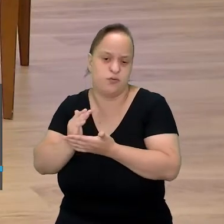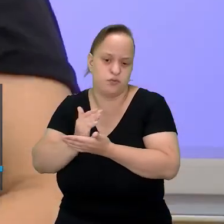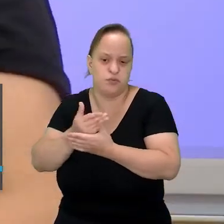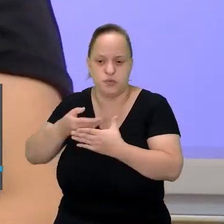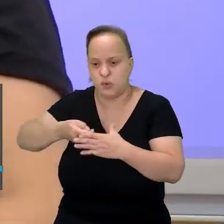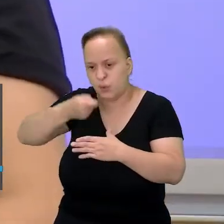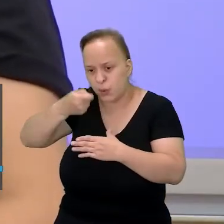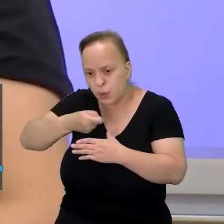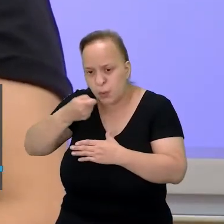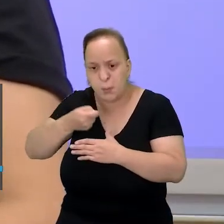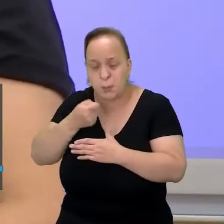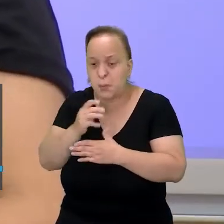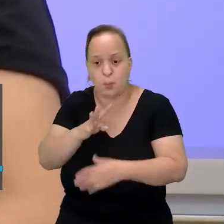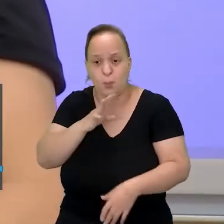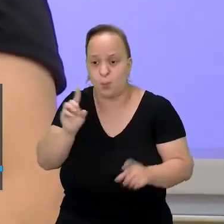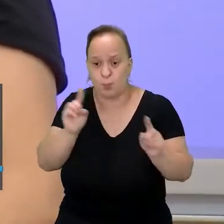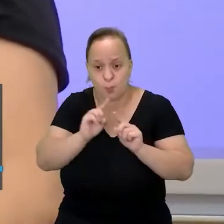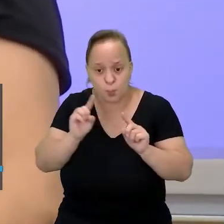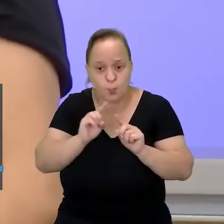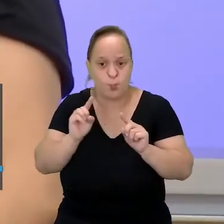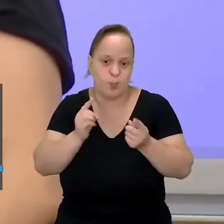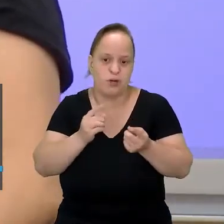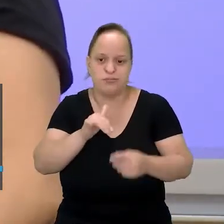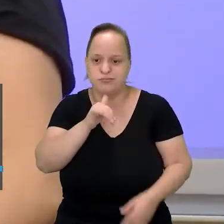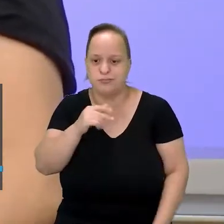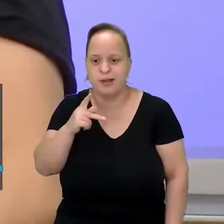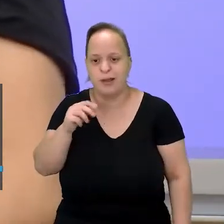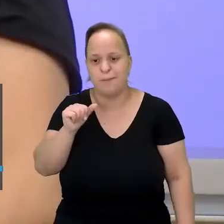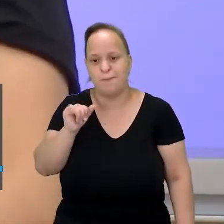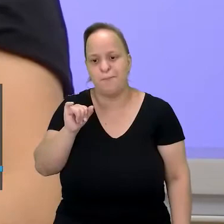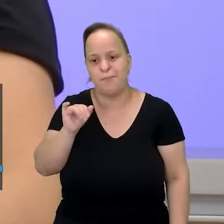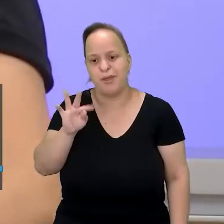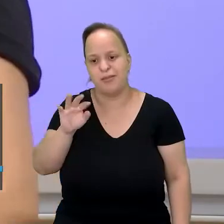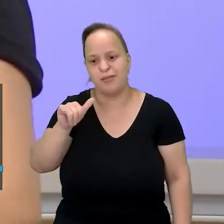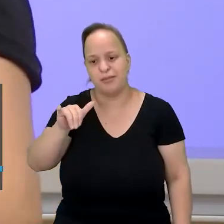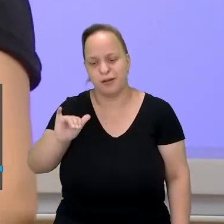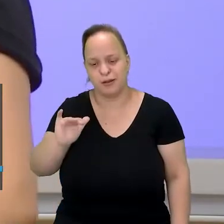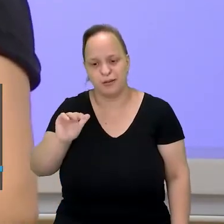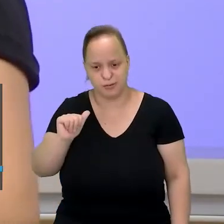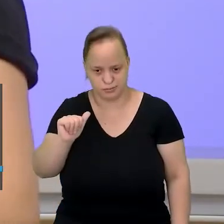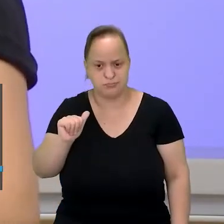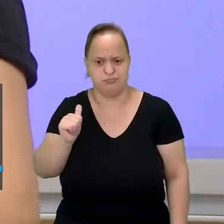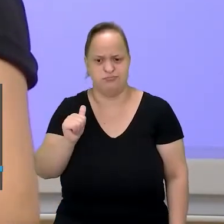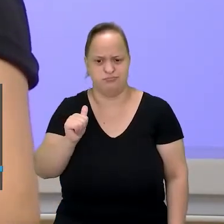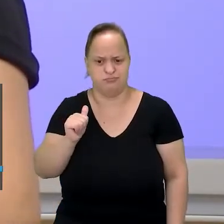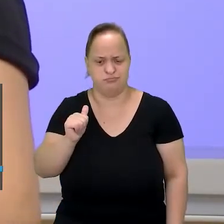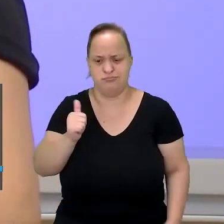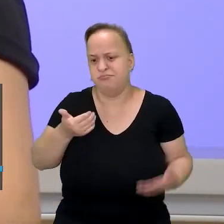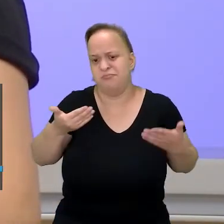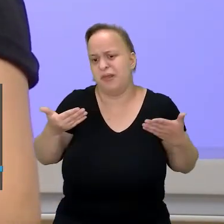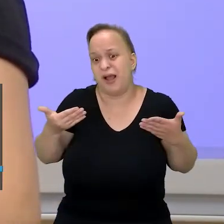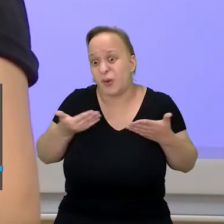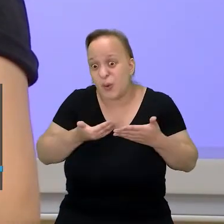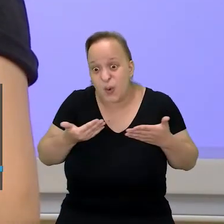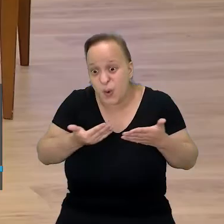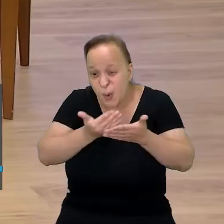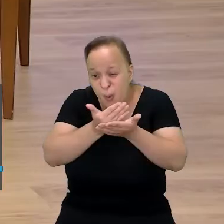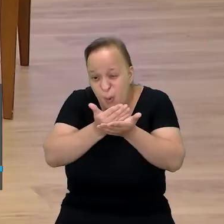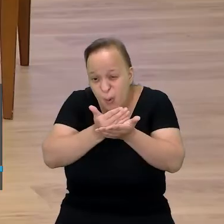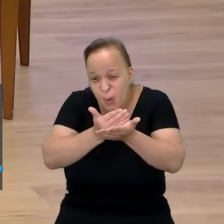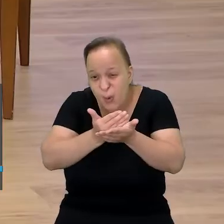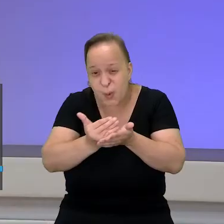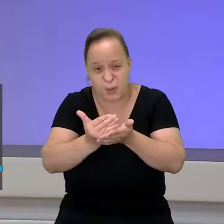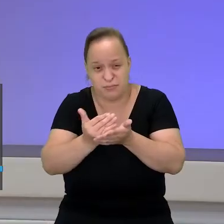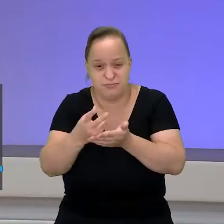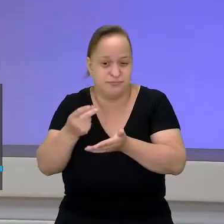a dragon fruits, né? É uma coisa que tem surgido agora. Eu não lembro de ver isso quando eu era criança. Não,